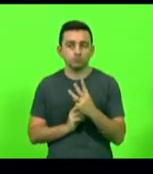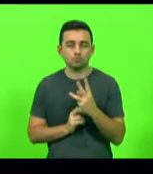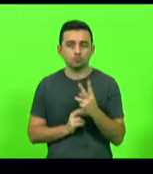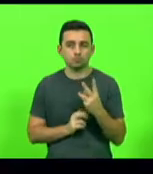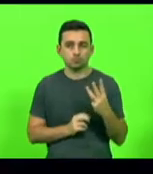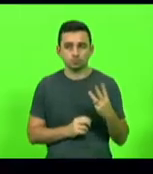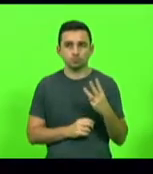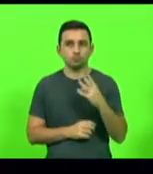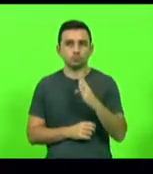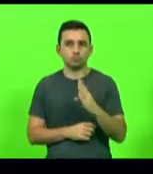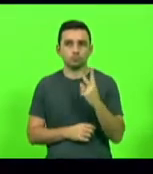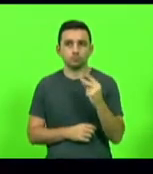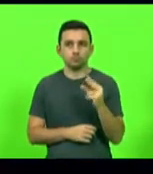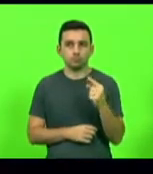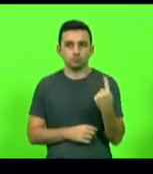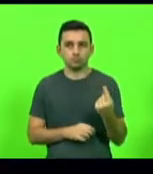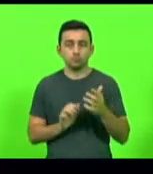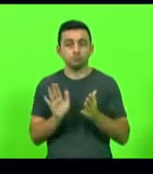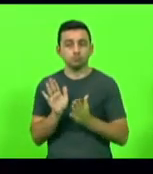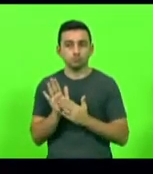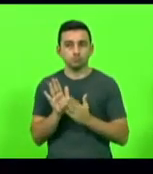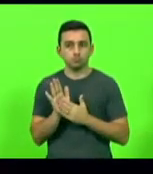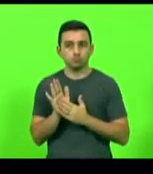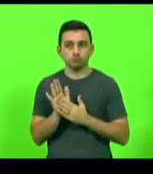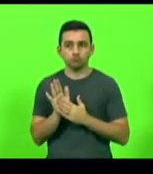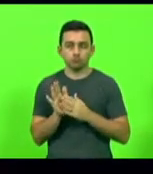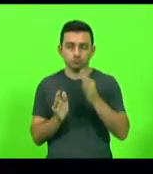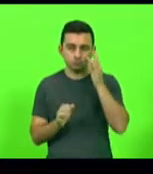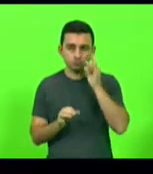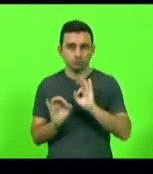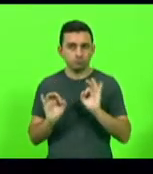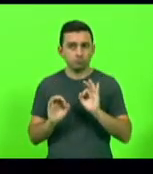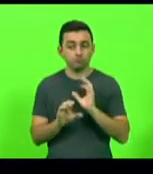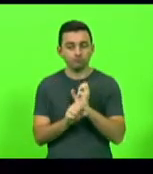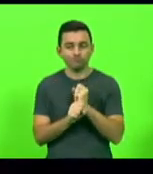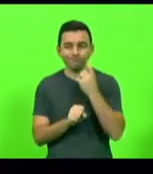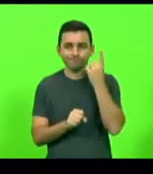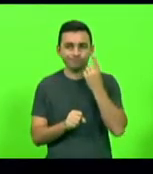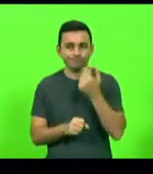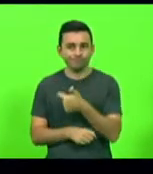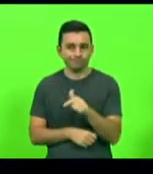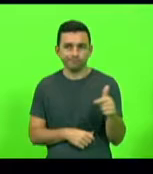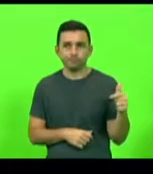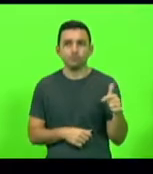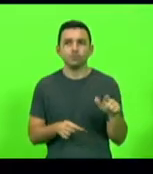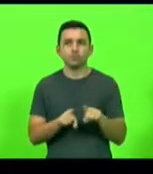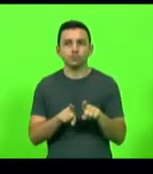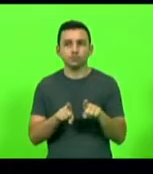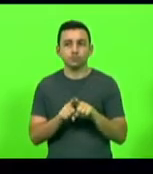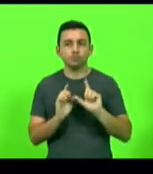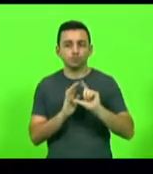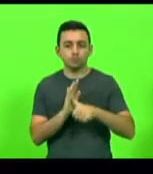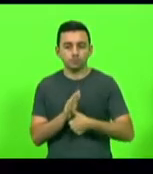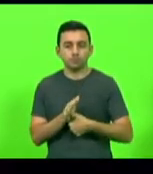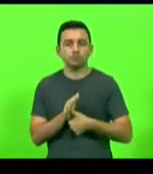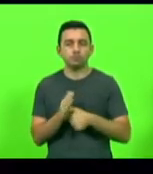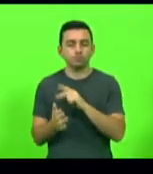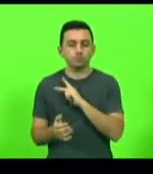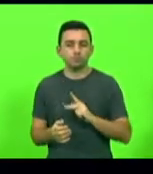As proposições deixaram de ser apreciadas por falta de quórum. Na sequência, o senhor presidente deferiu os requerimentos